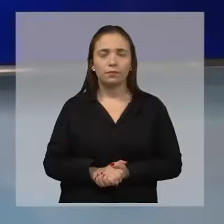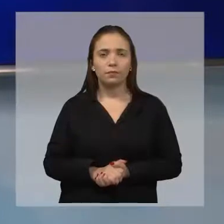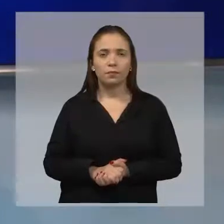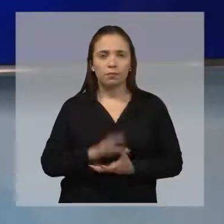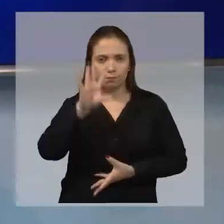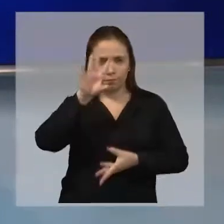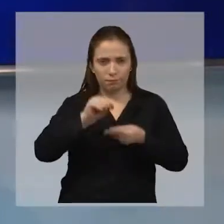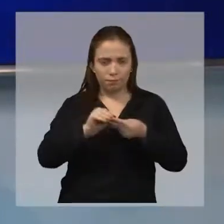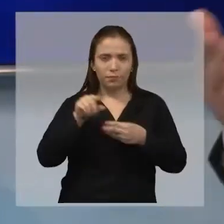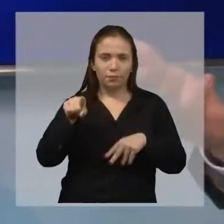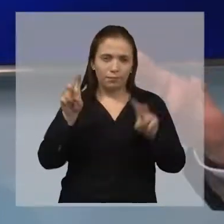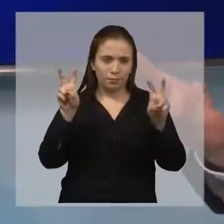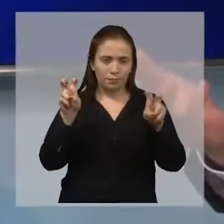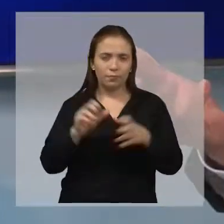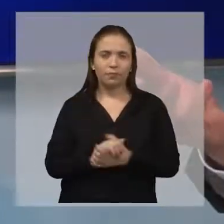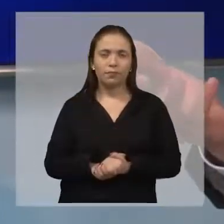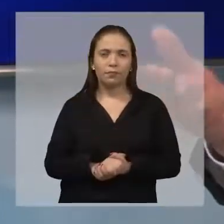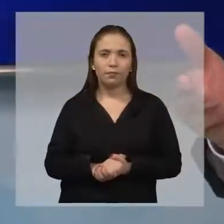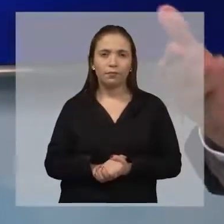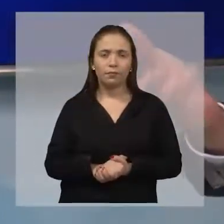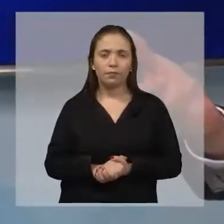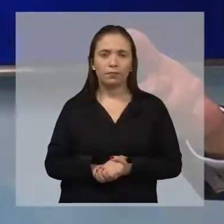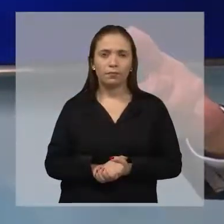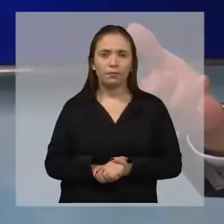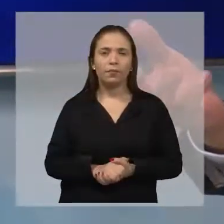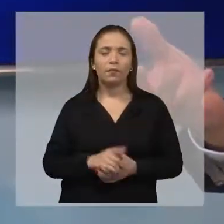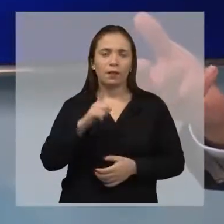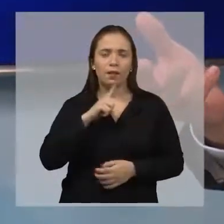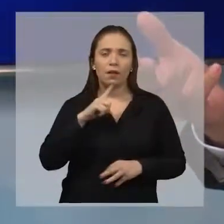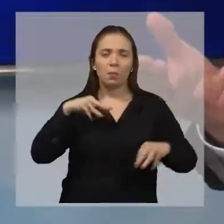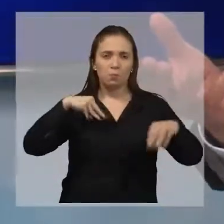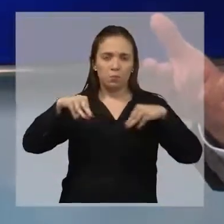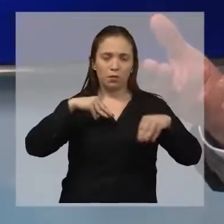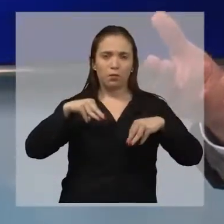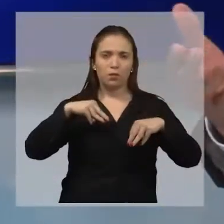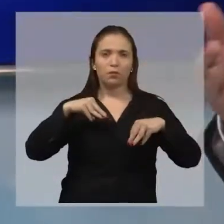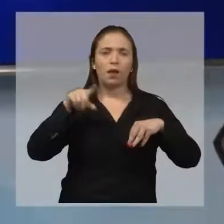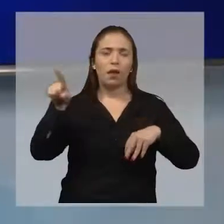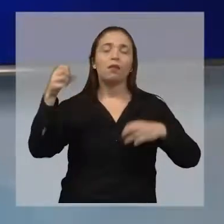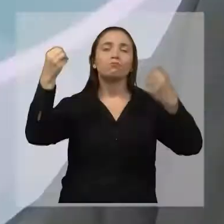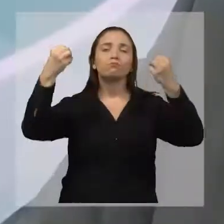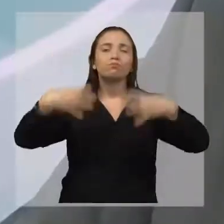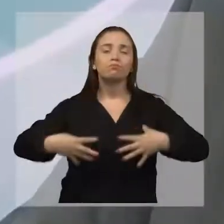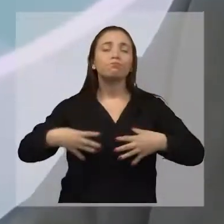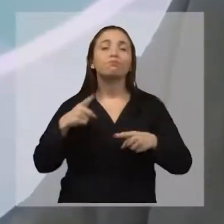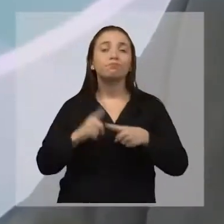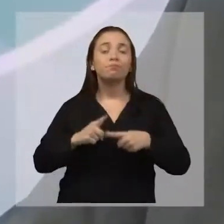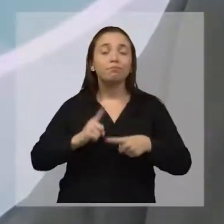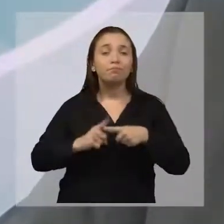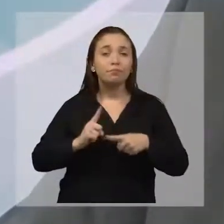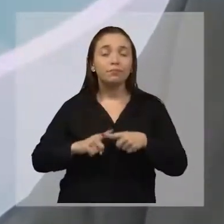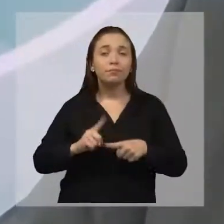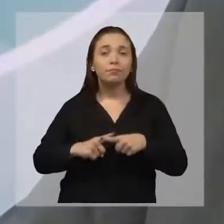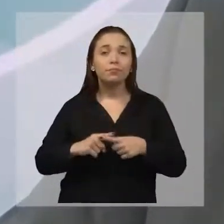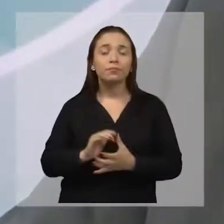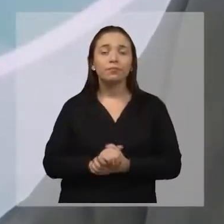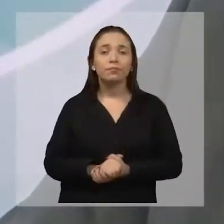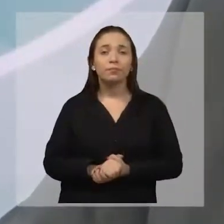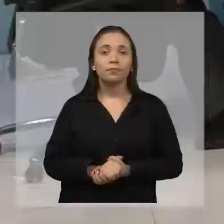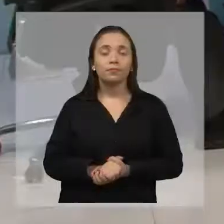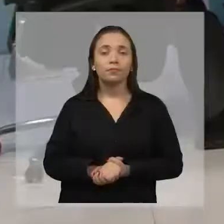processo na educação, que é o ministro da Educação, com essas interpretações, com essa negação. Roberto Martins